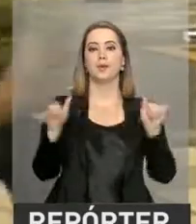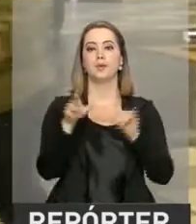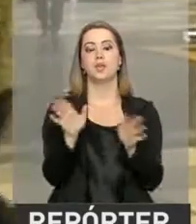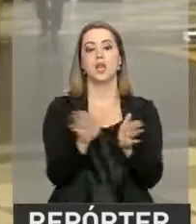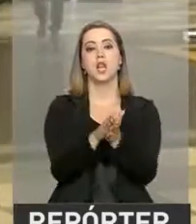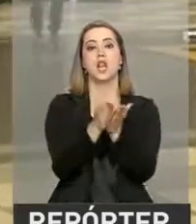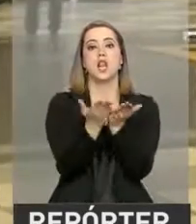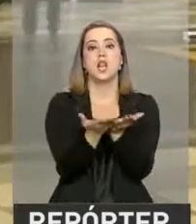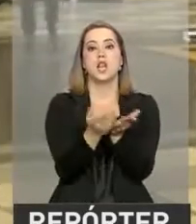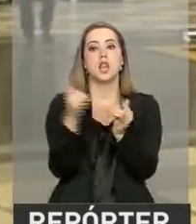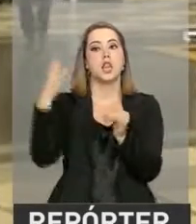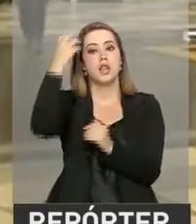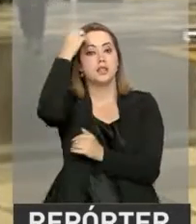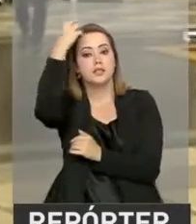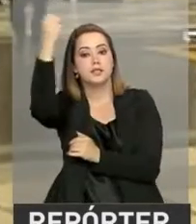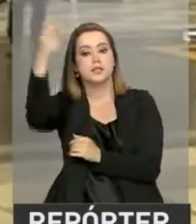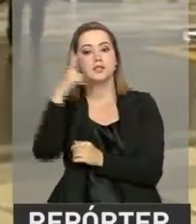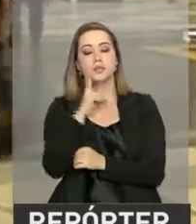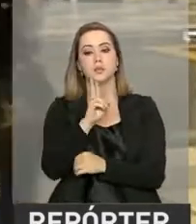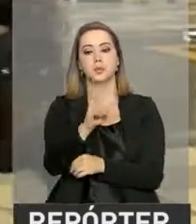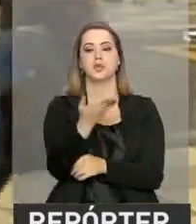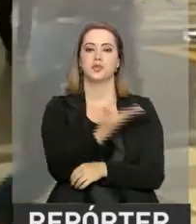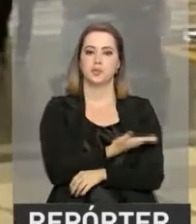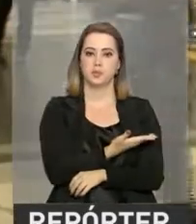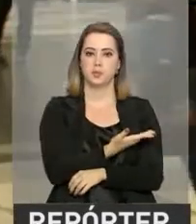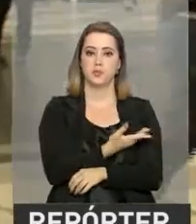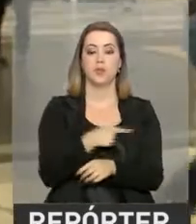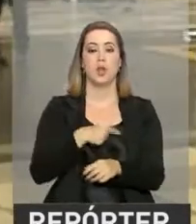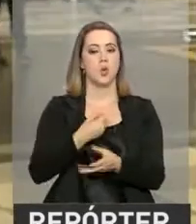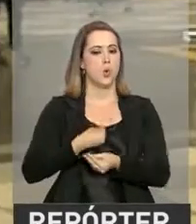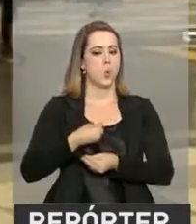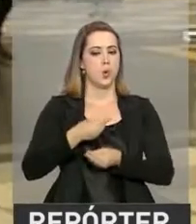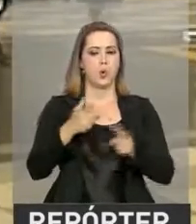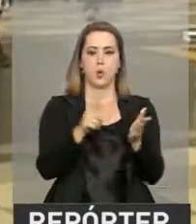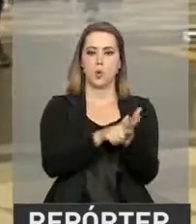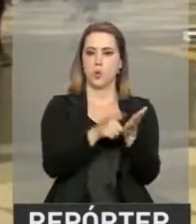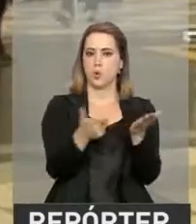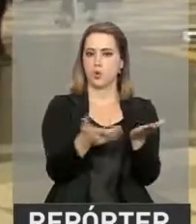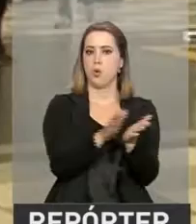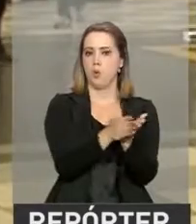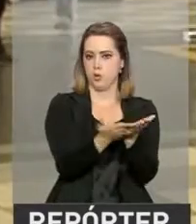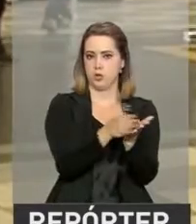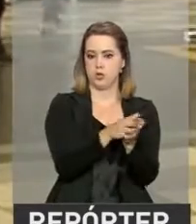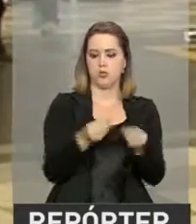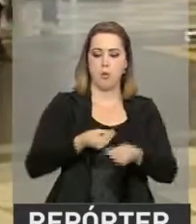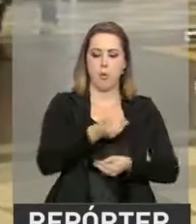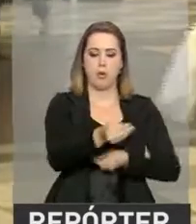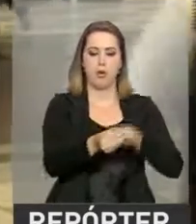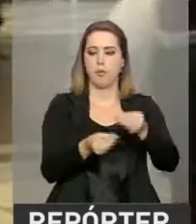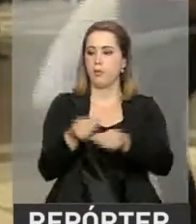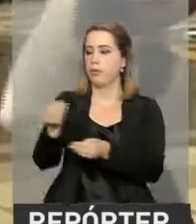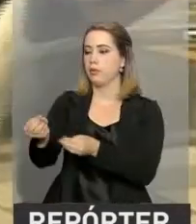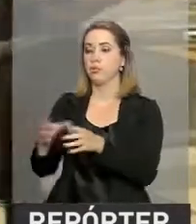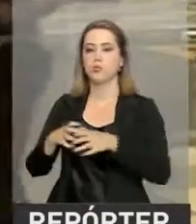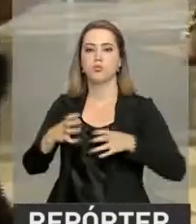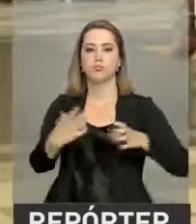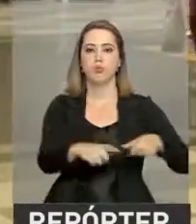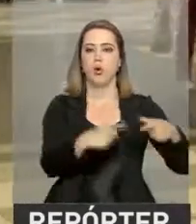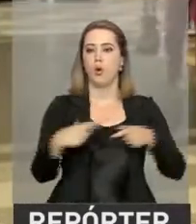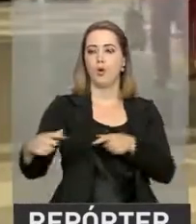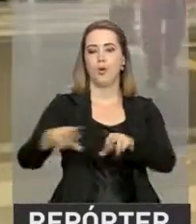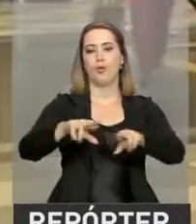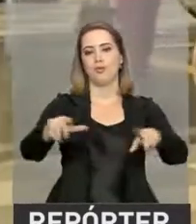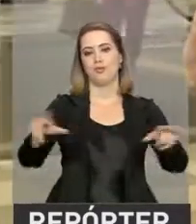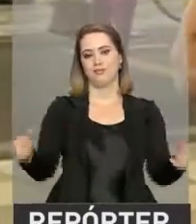dá pra reconhecer por esse serzinho aqui os livros ficam espalhados em locais estratégicos do aeroporto como o balcão de informações e